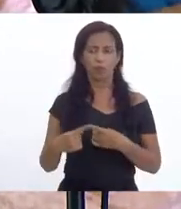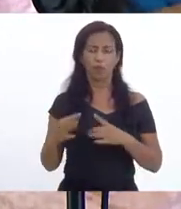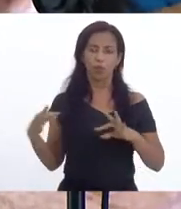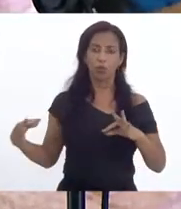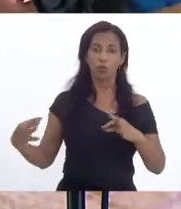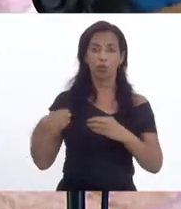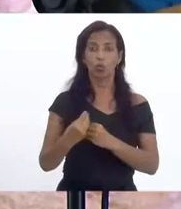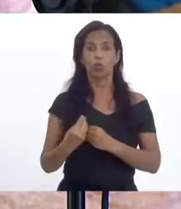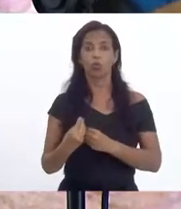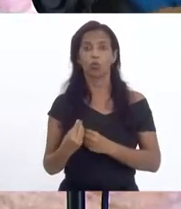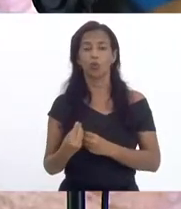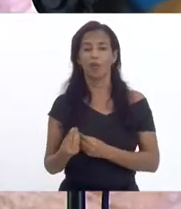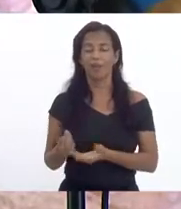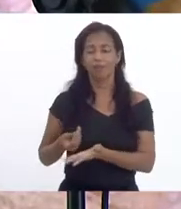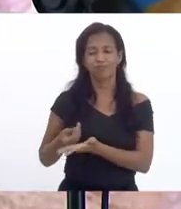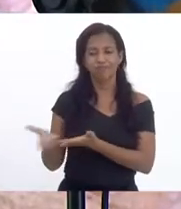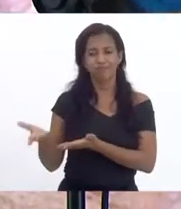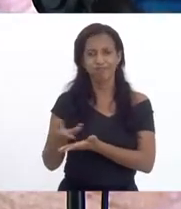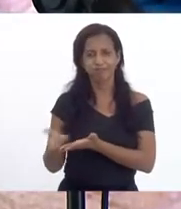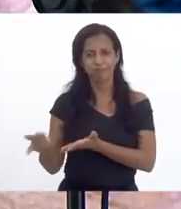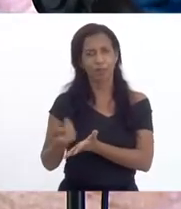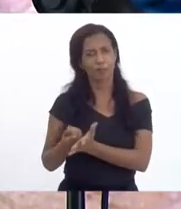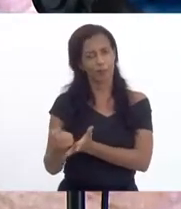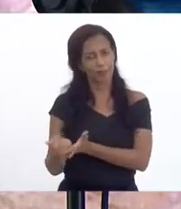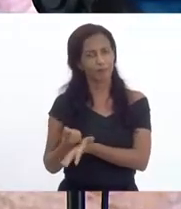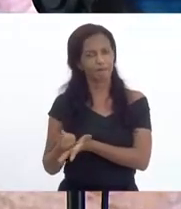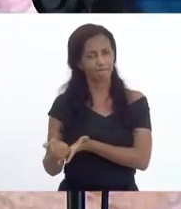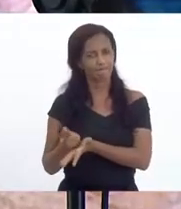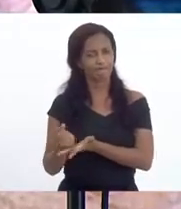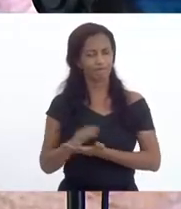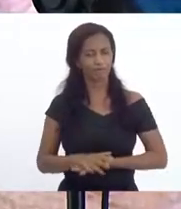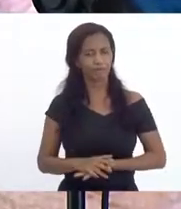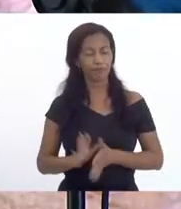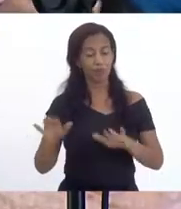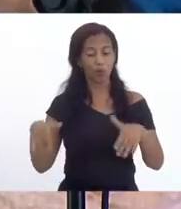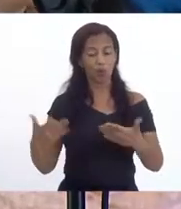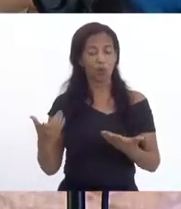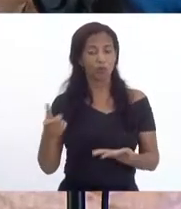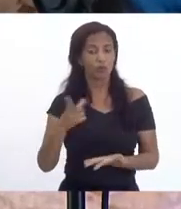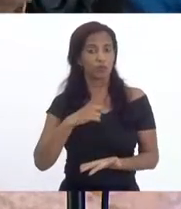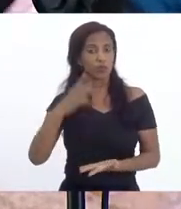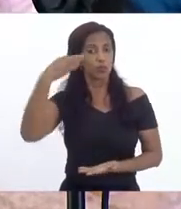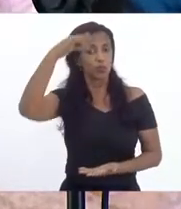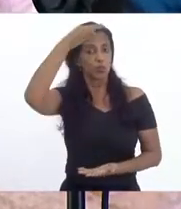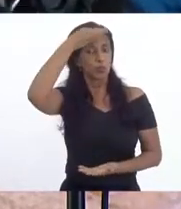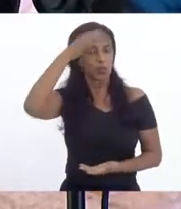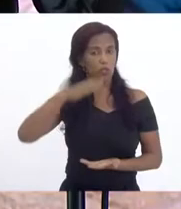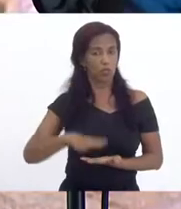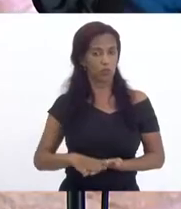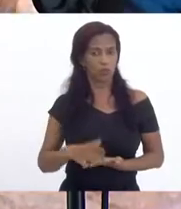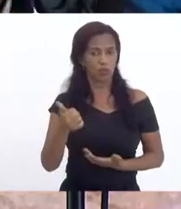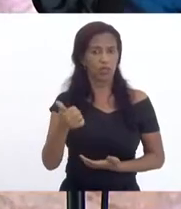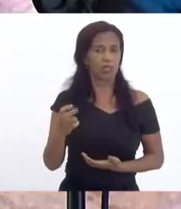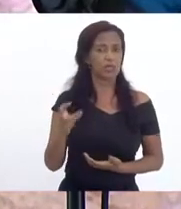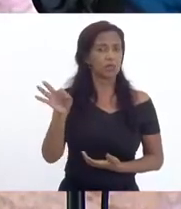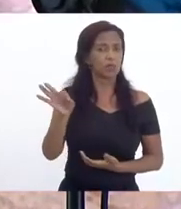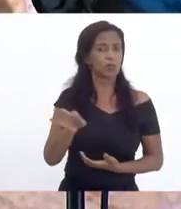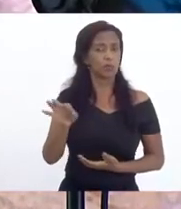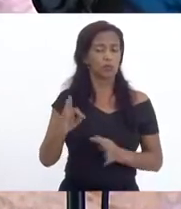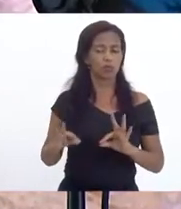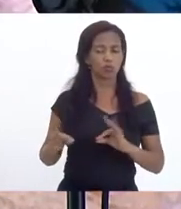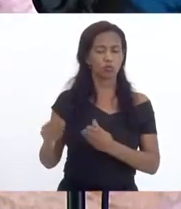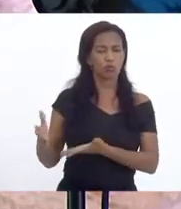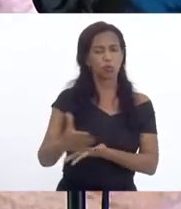toda são os grandes custeios, né, da máquina pública. Então, quando você, no Espírito Santo, 15% de